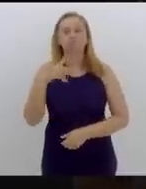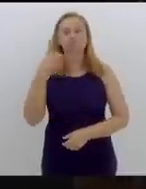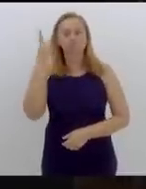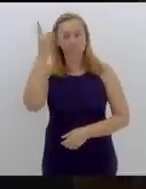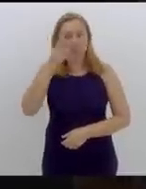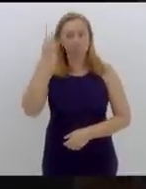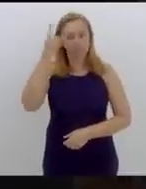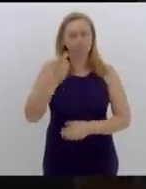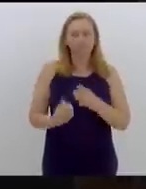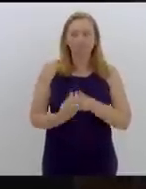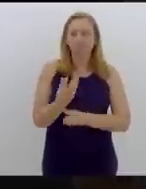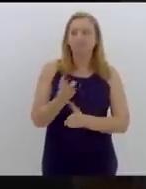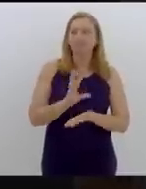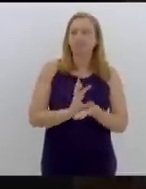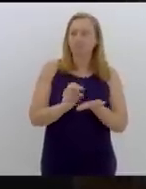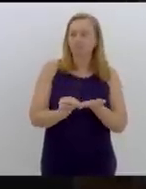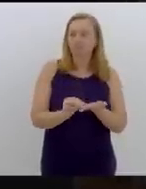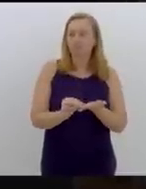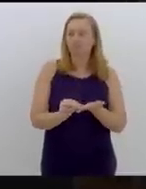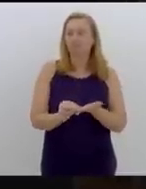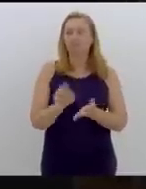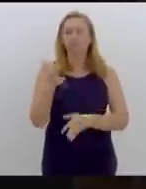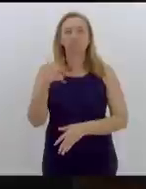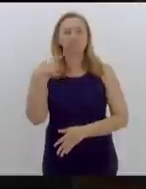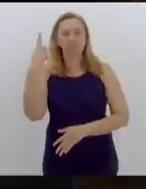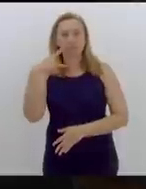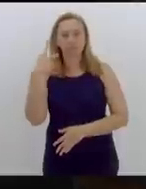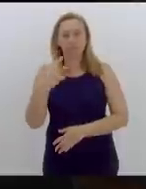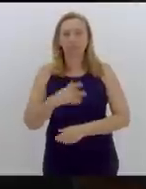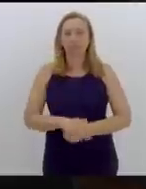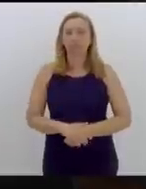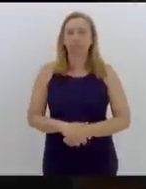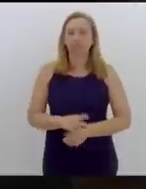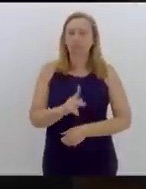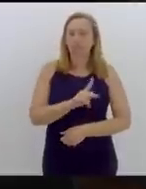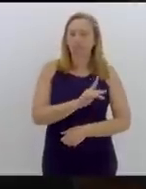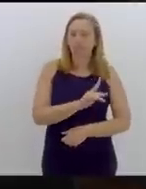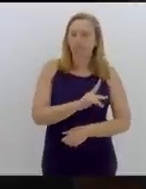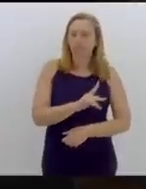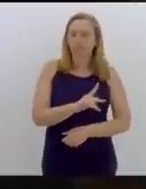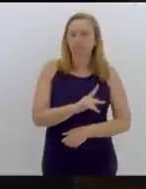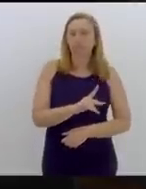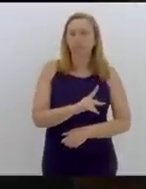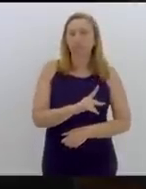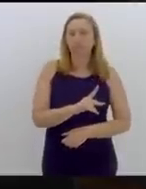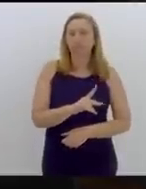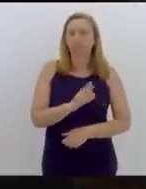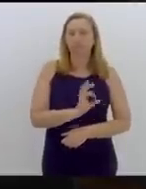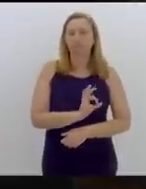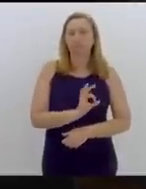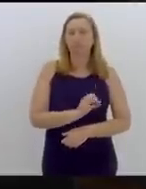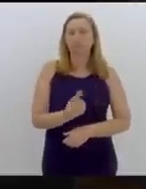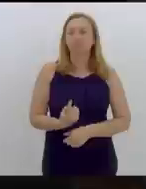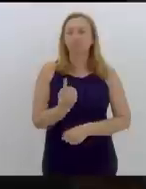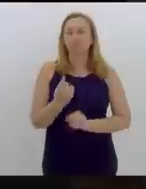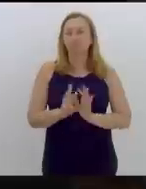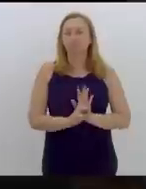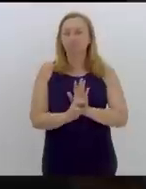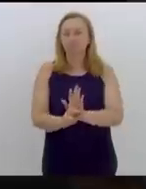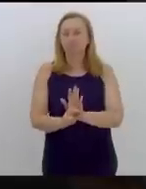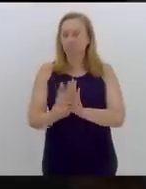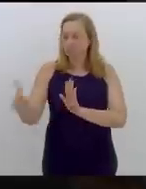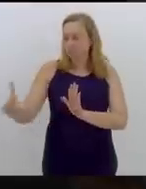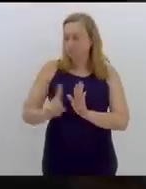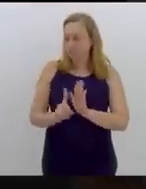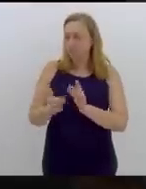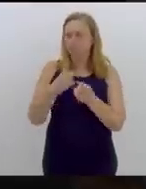fazem a pauta efetivamente da polícia que nenhum representante da Secretaria de Estado de Polícia Civil veio dialogar